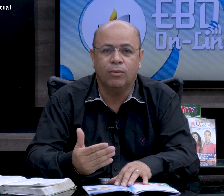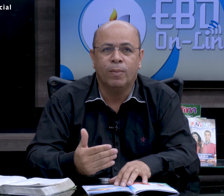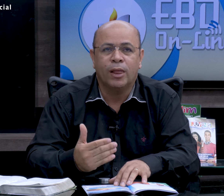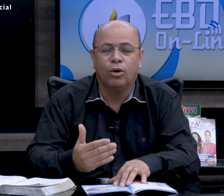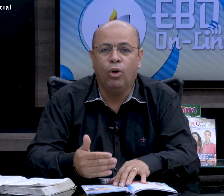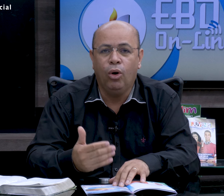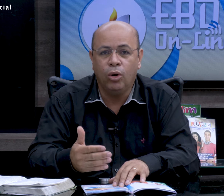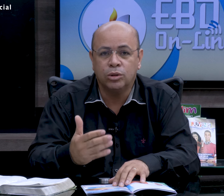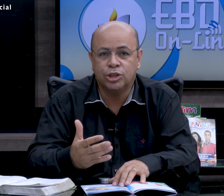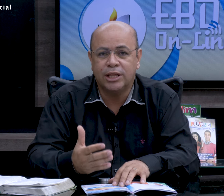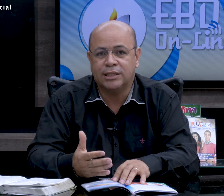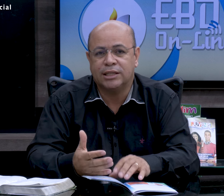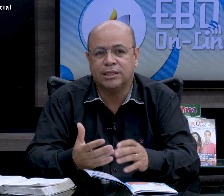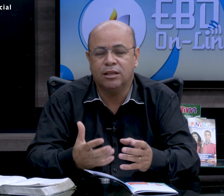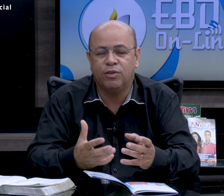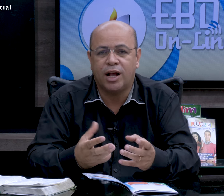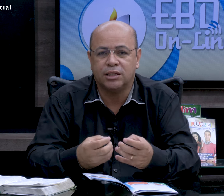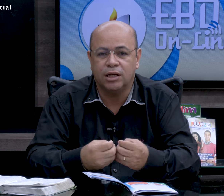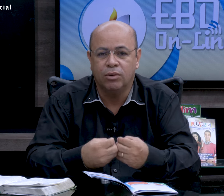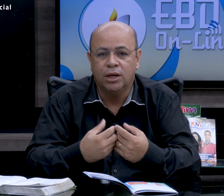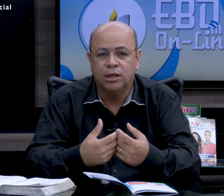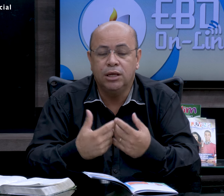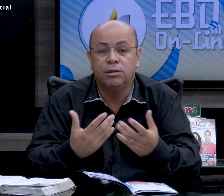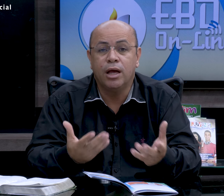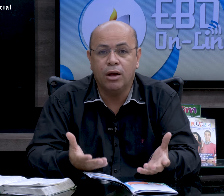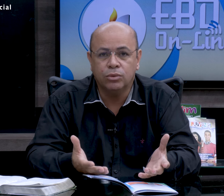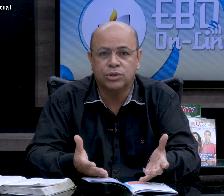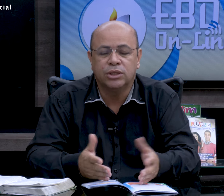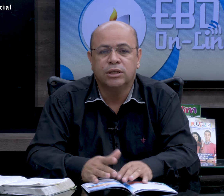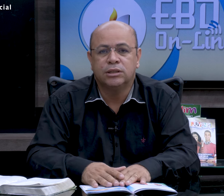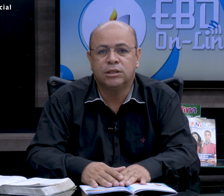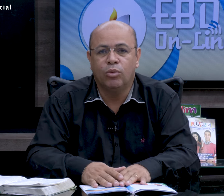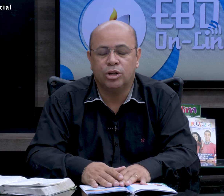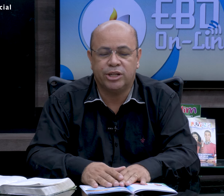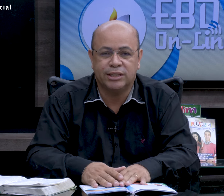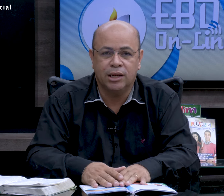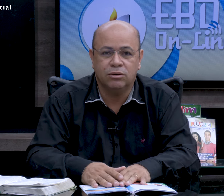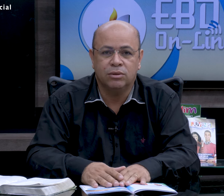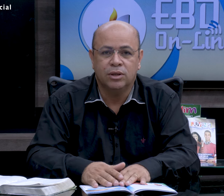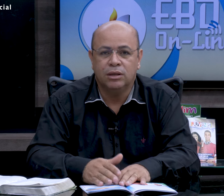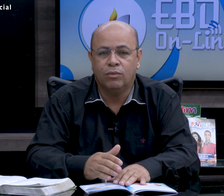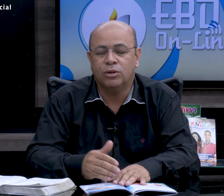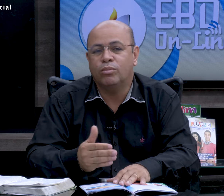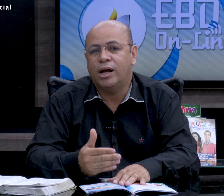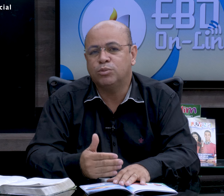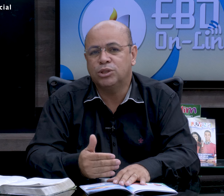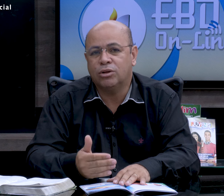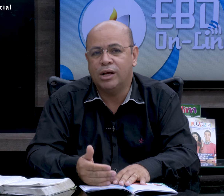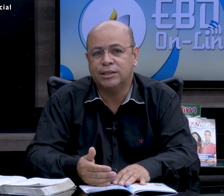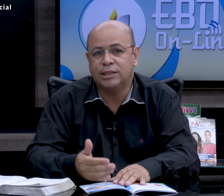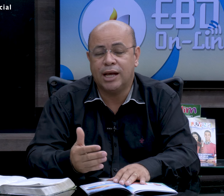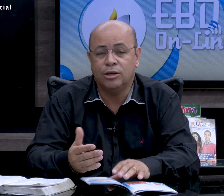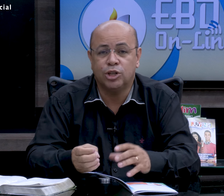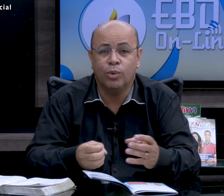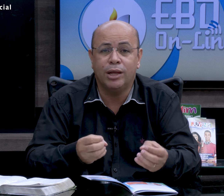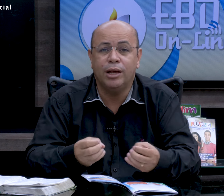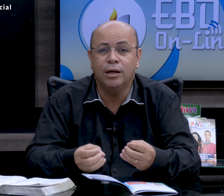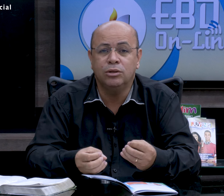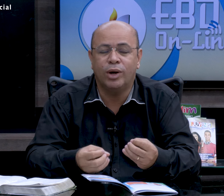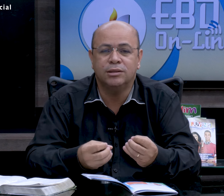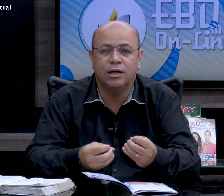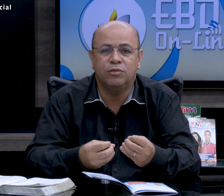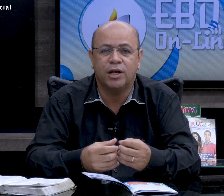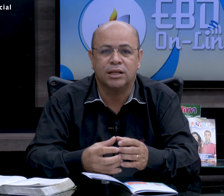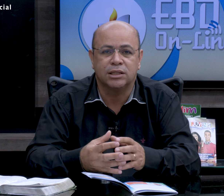salvação longe dessa Santificação que Deus se mostra Santo quanto mais muitos adolescentes que ainda estão